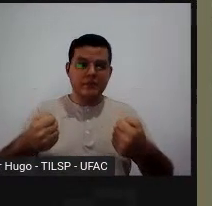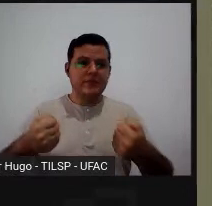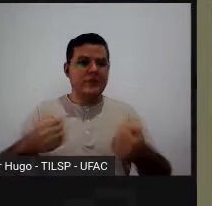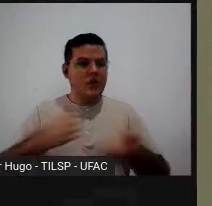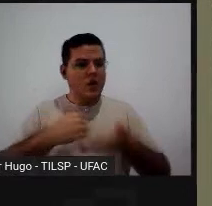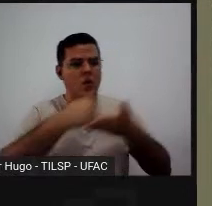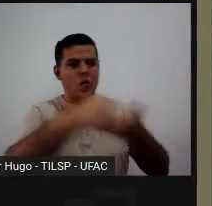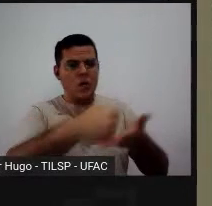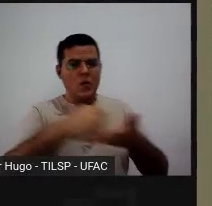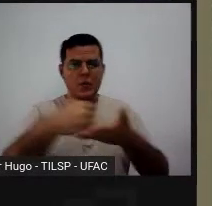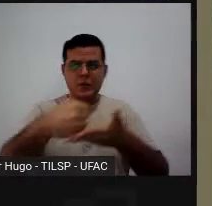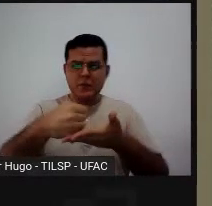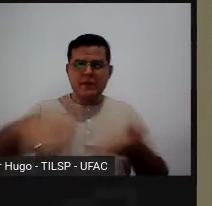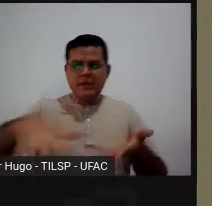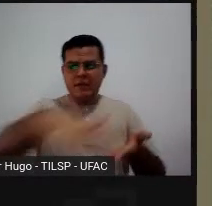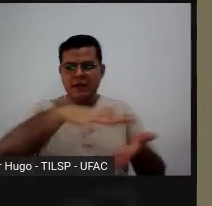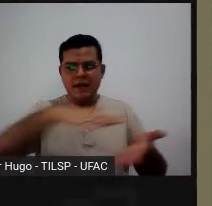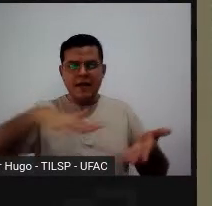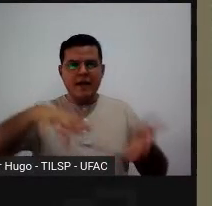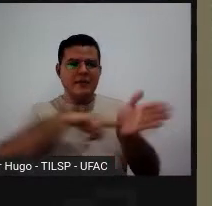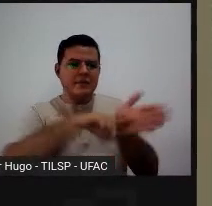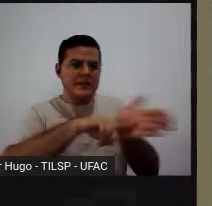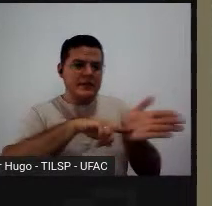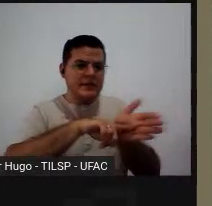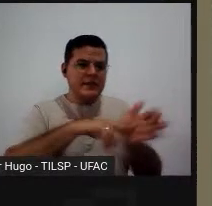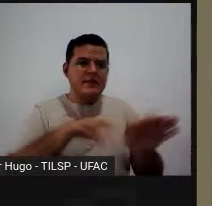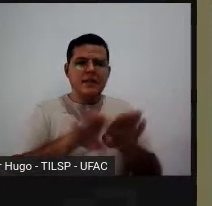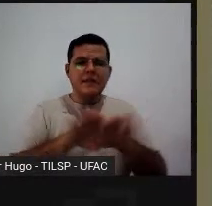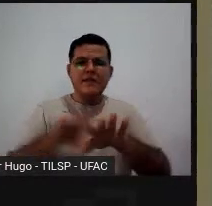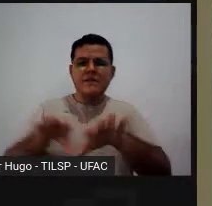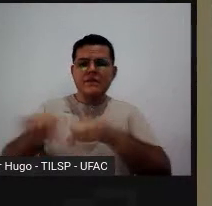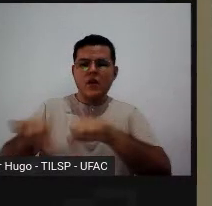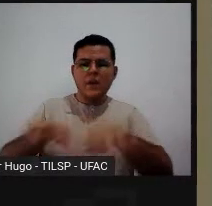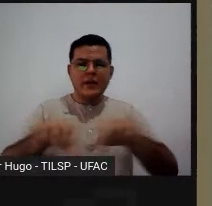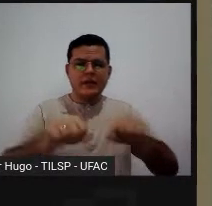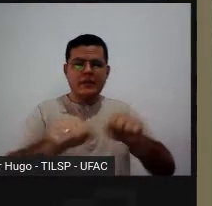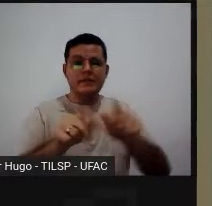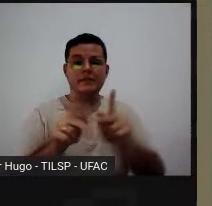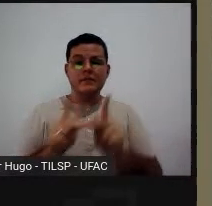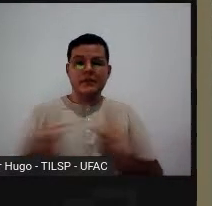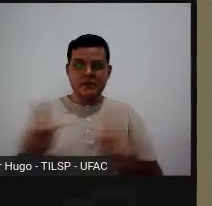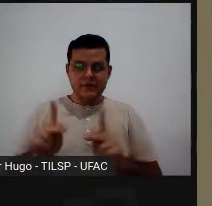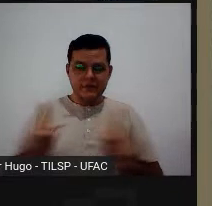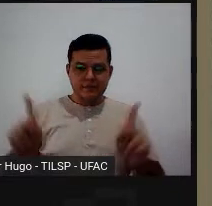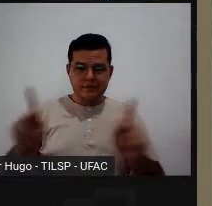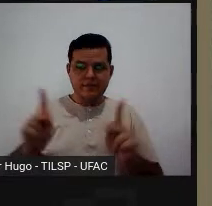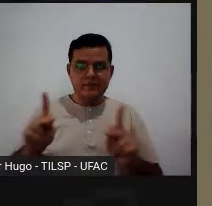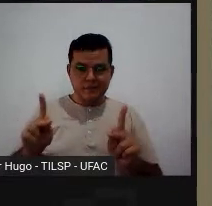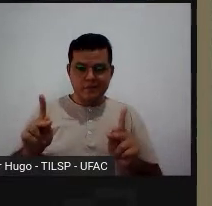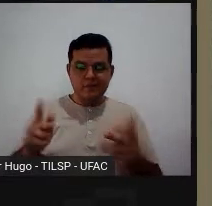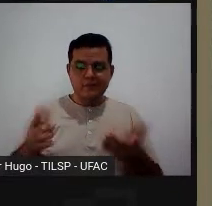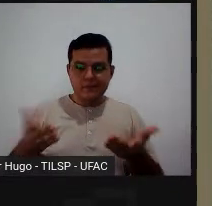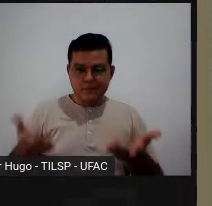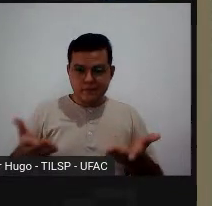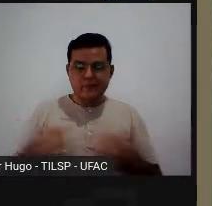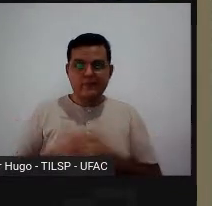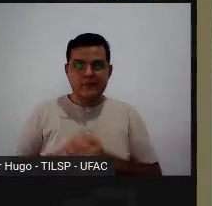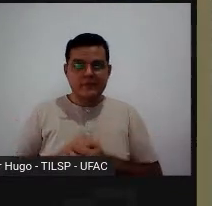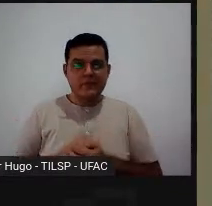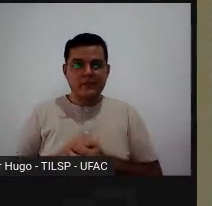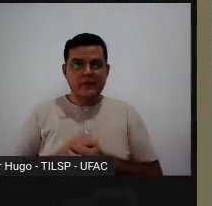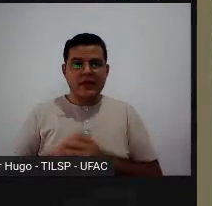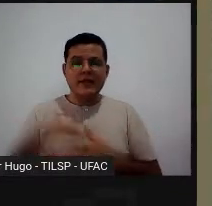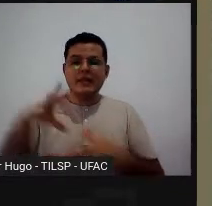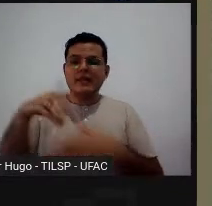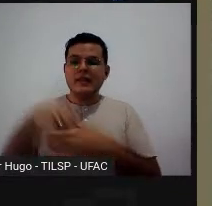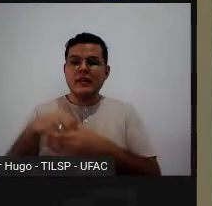pesquisas, em formação de professores, nesse sentido, tramitando para esse sentido.